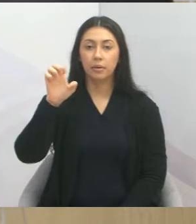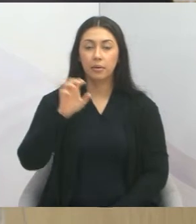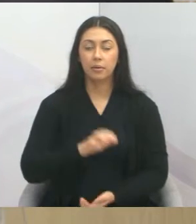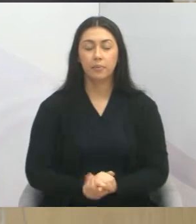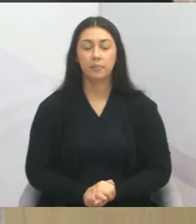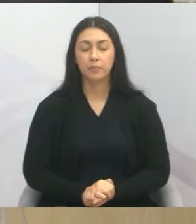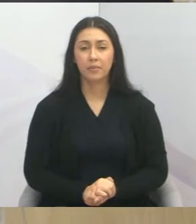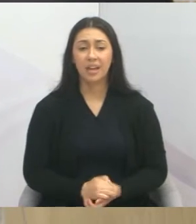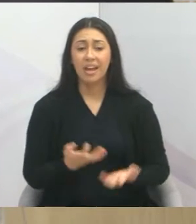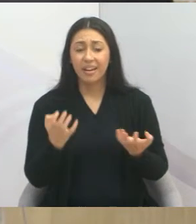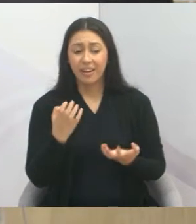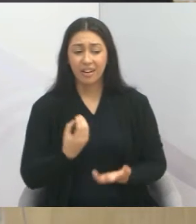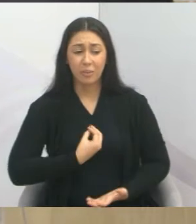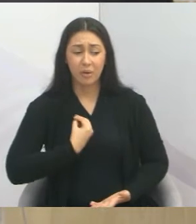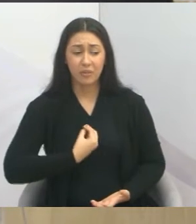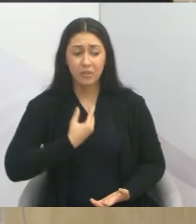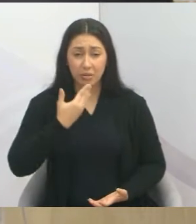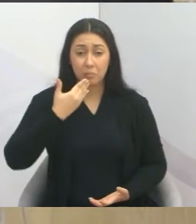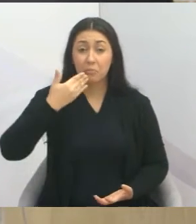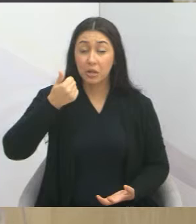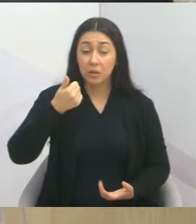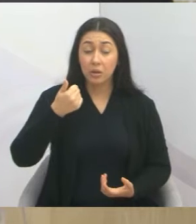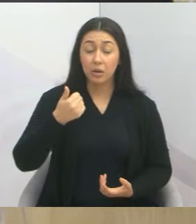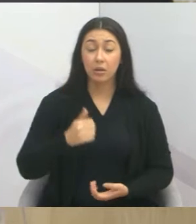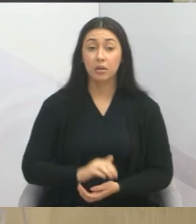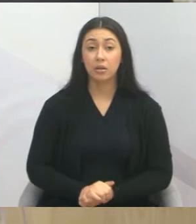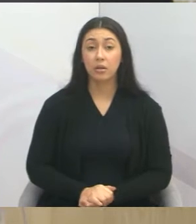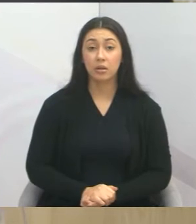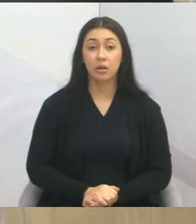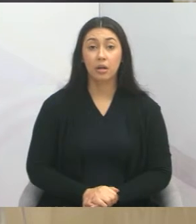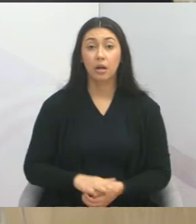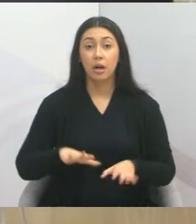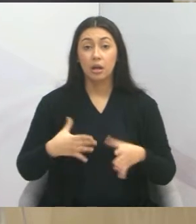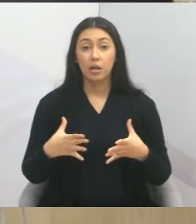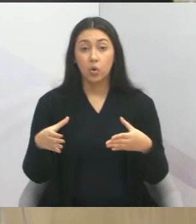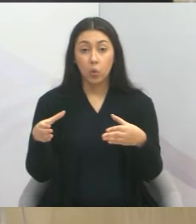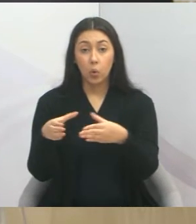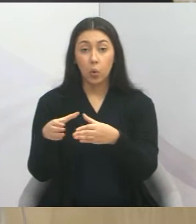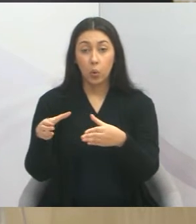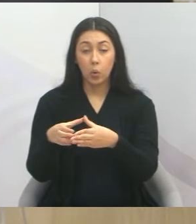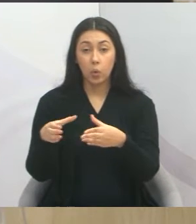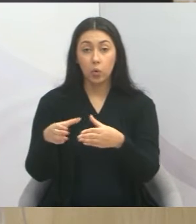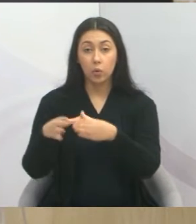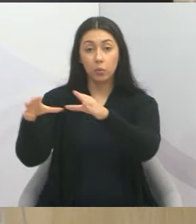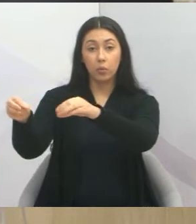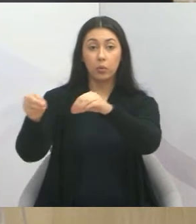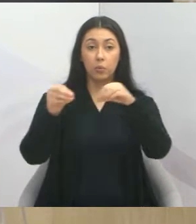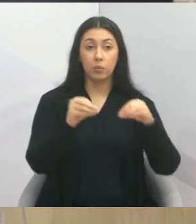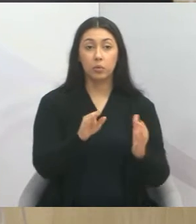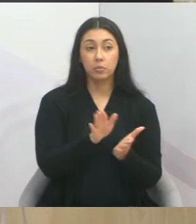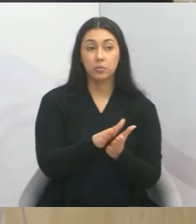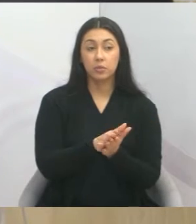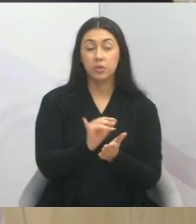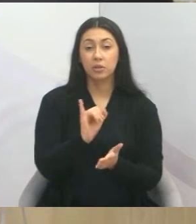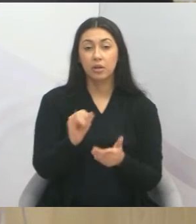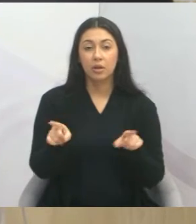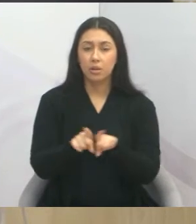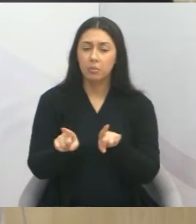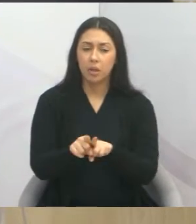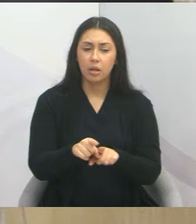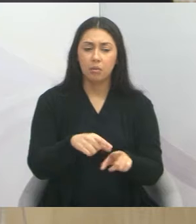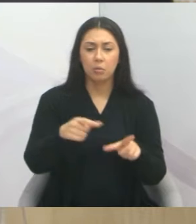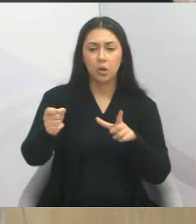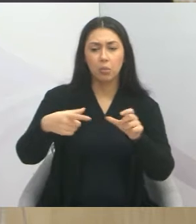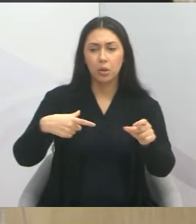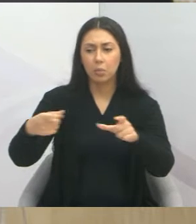e a busca por melhores condições de vida de ficou a mobilidade desses grupos de para Jacareí Assim como para outras